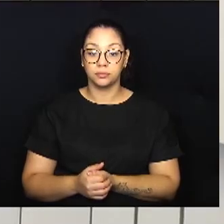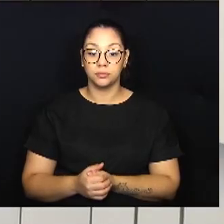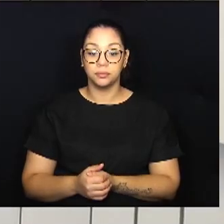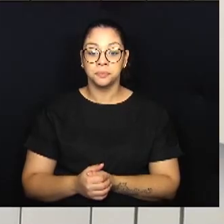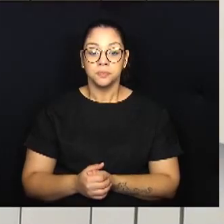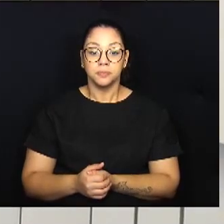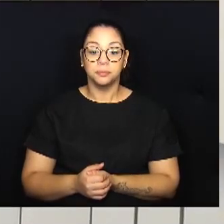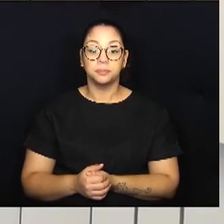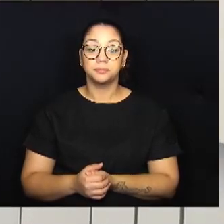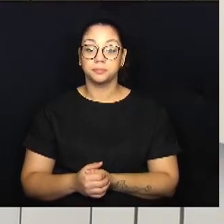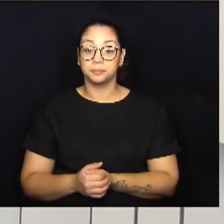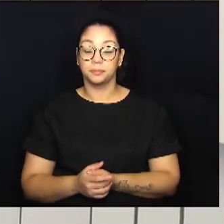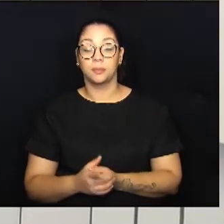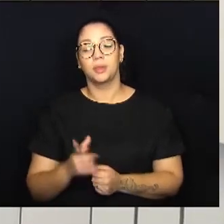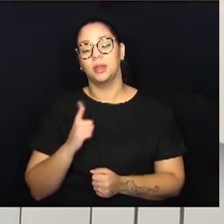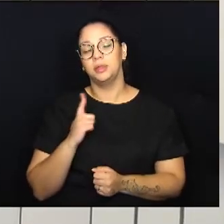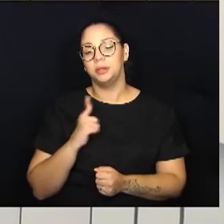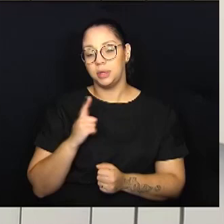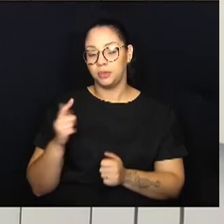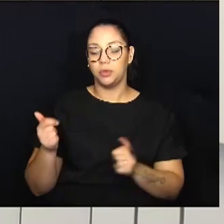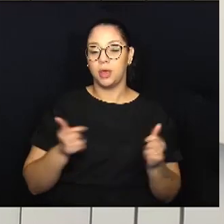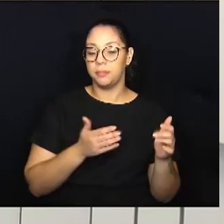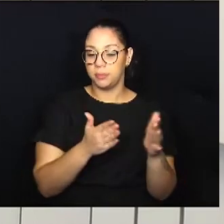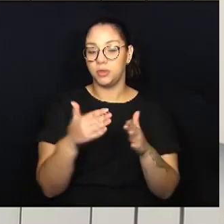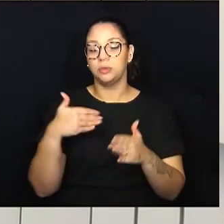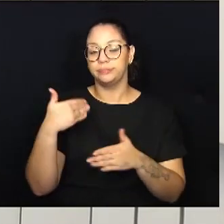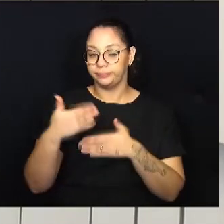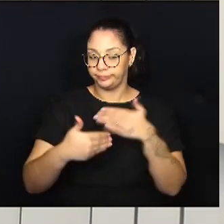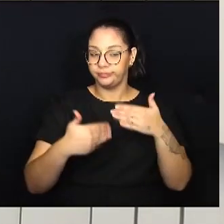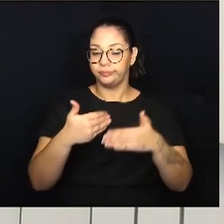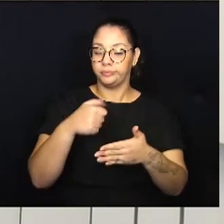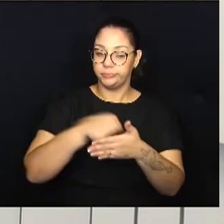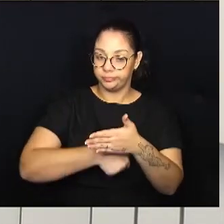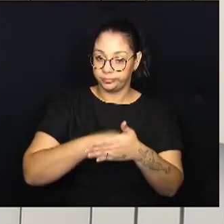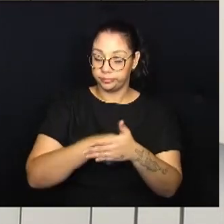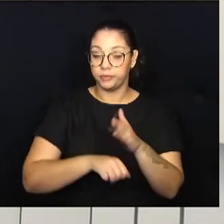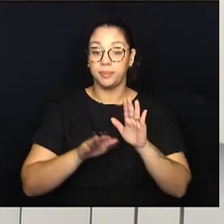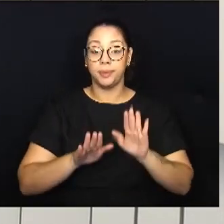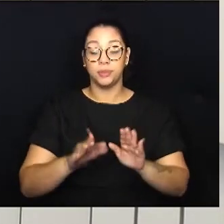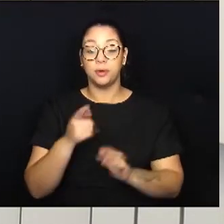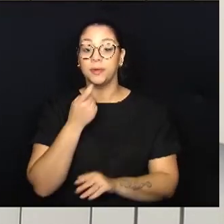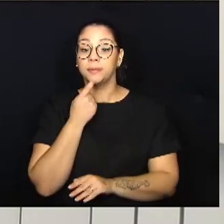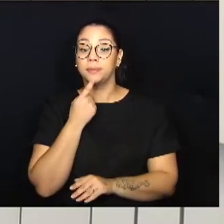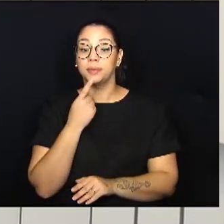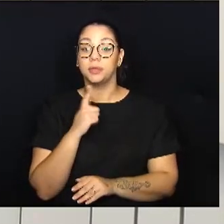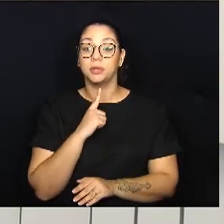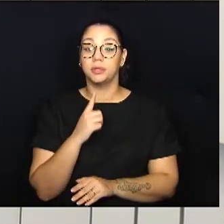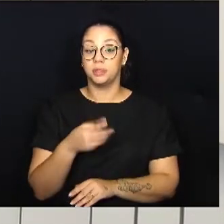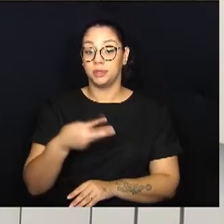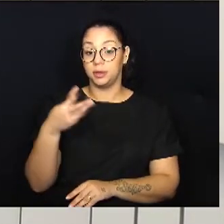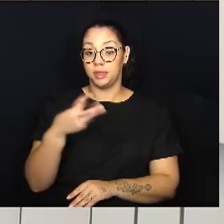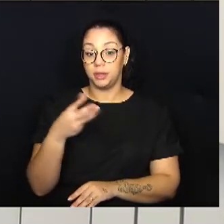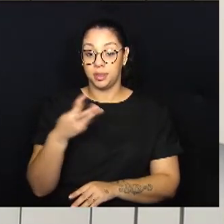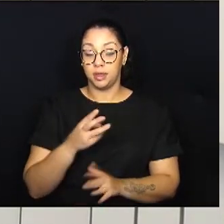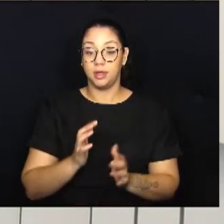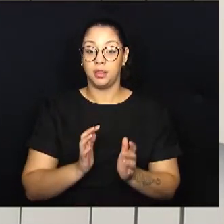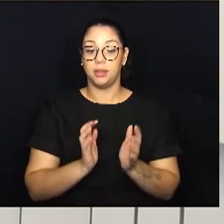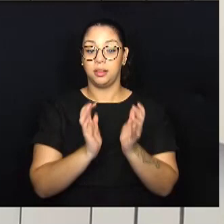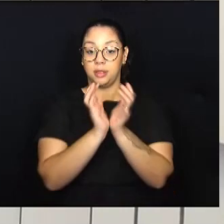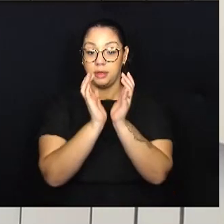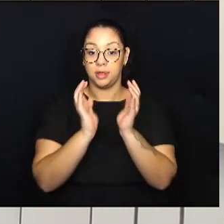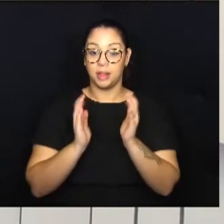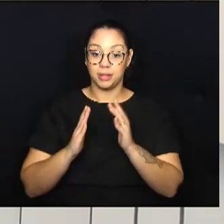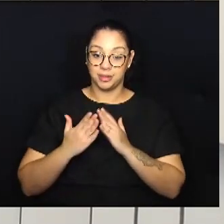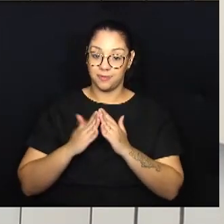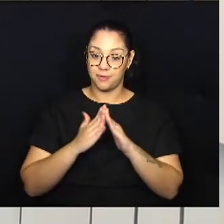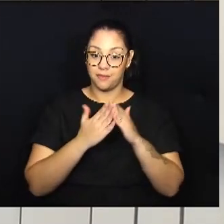Ainda a gente tem muito caminho a percorrer. Mas olha só, Campinas deu a largada para a terceira edição da Taça das Favelas